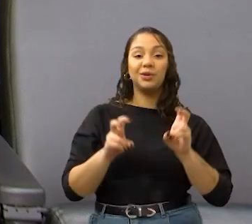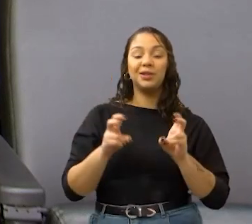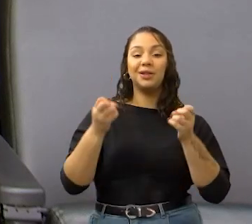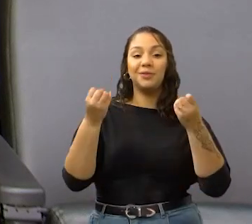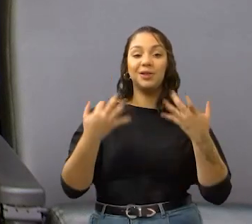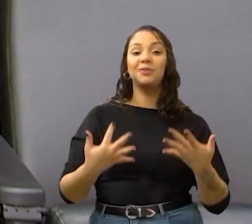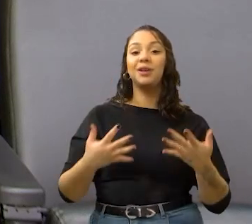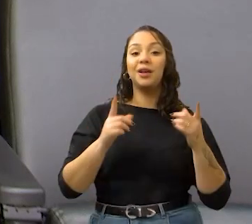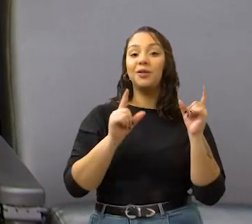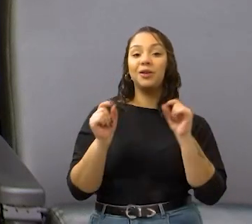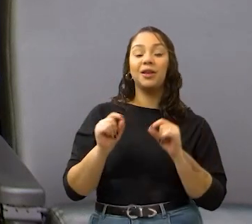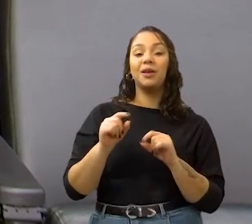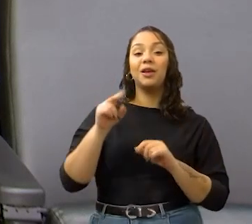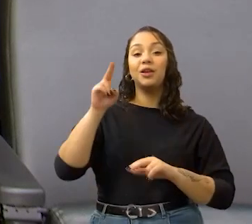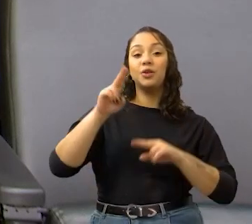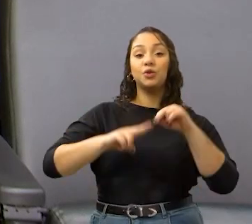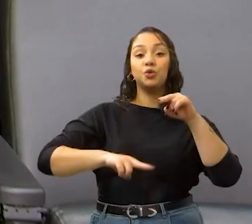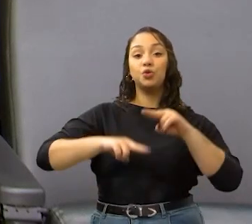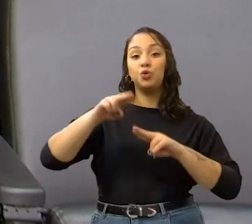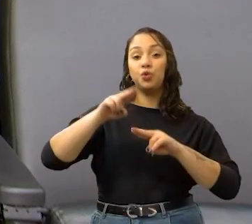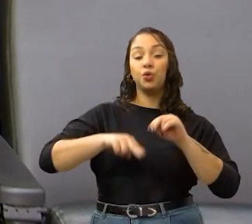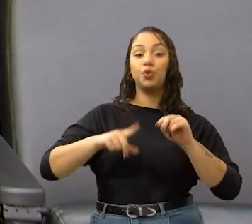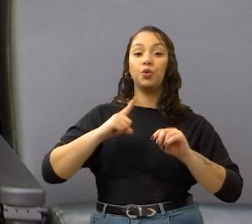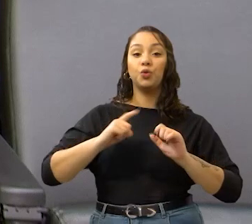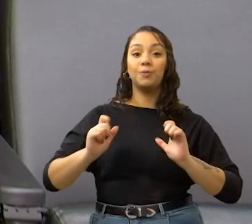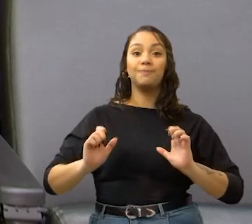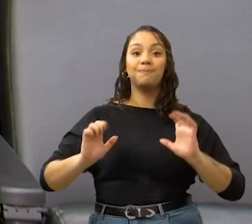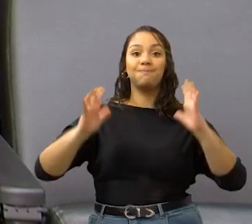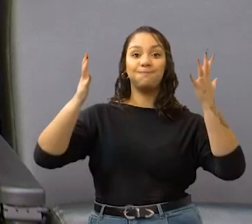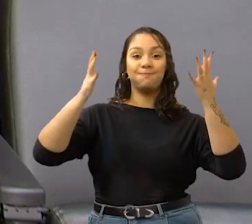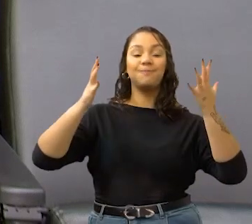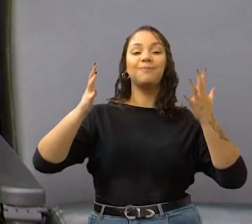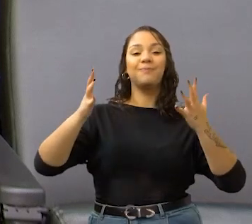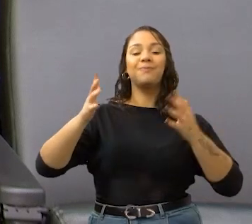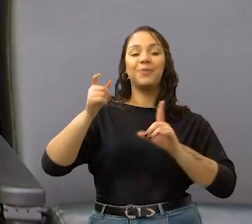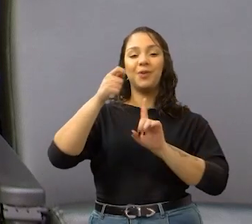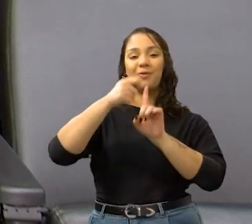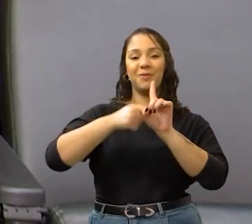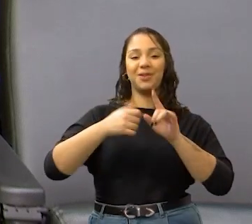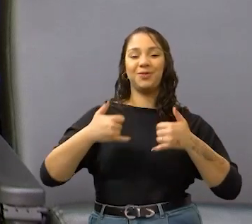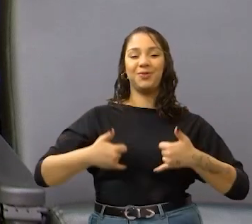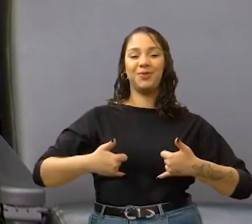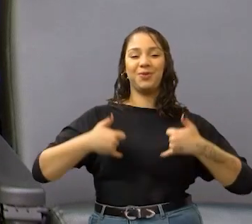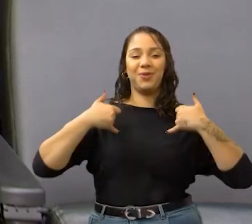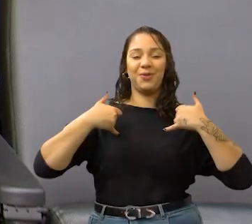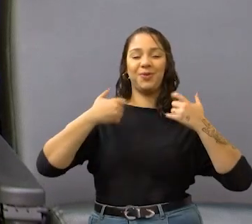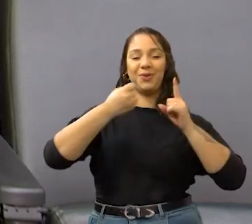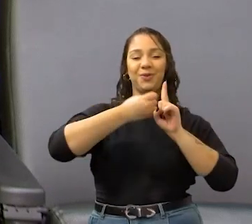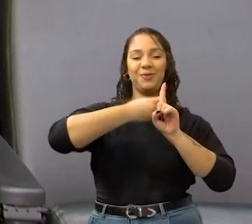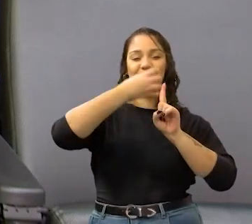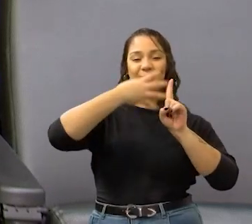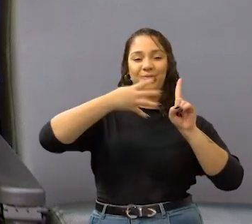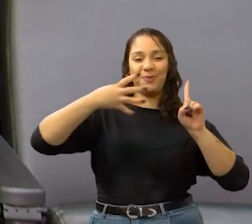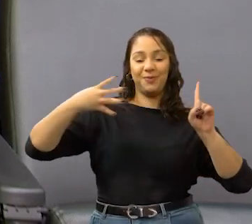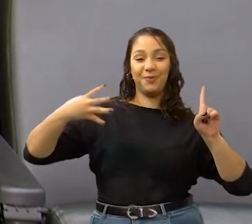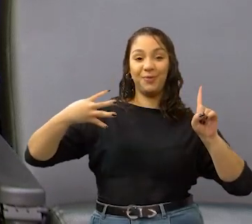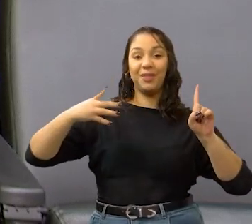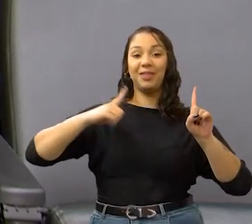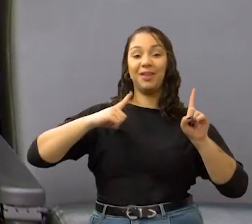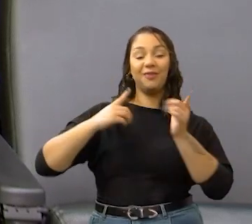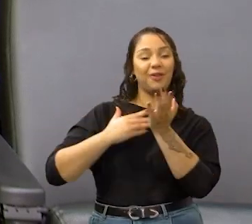assunto que eu queria trazer aqui com você. Em junho, celebra-se o mês do orgulho